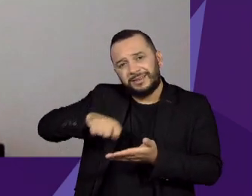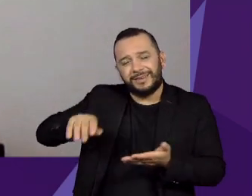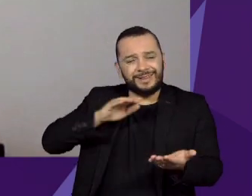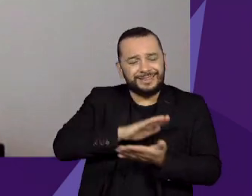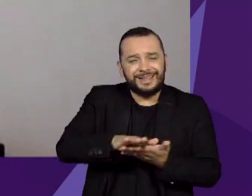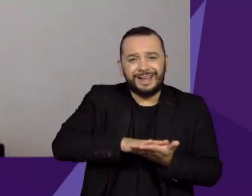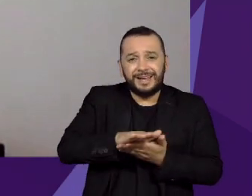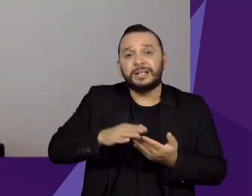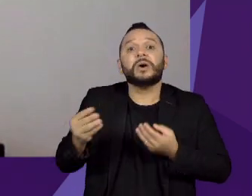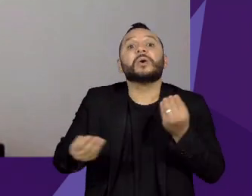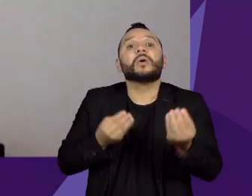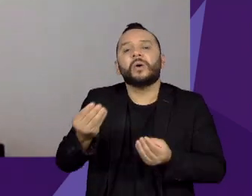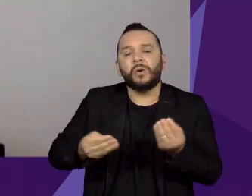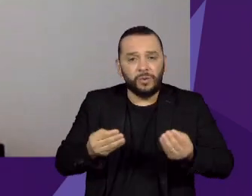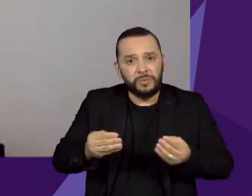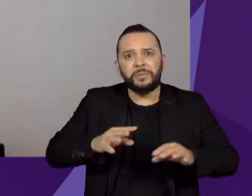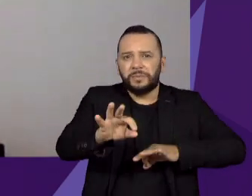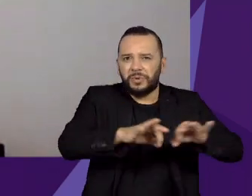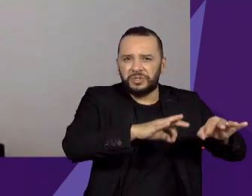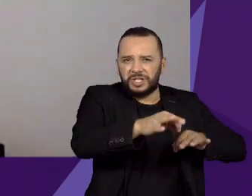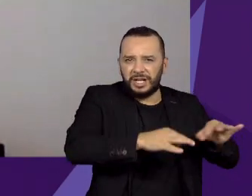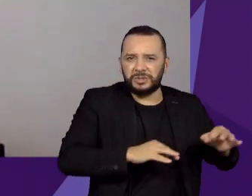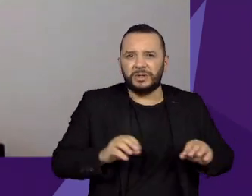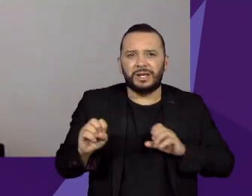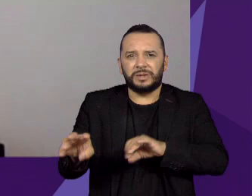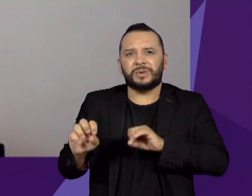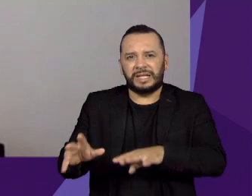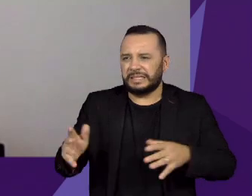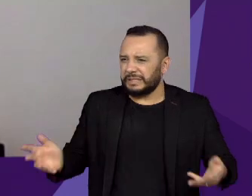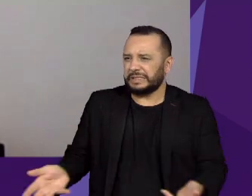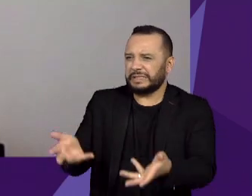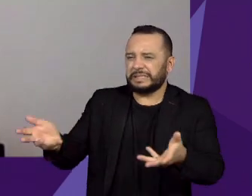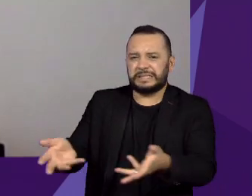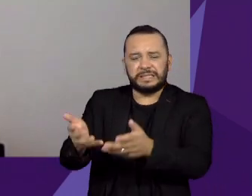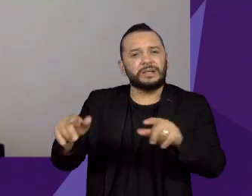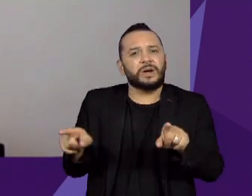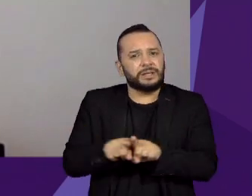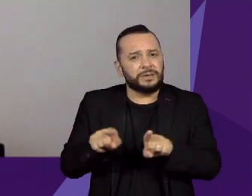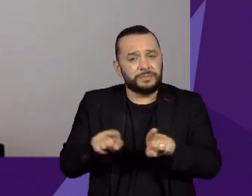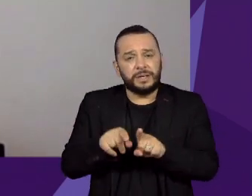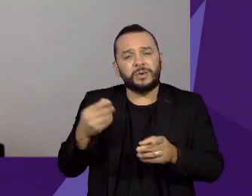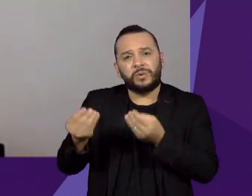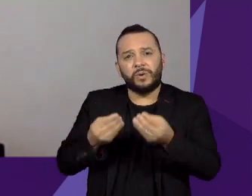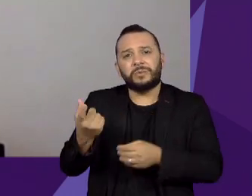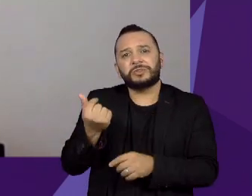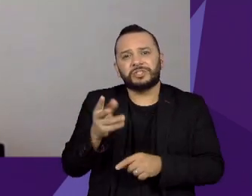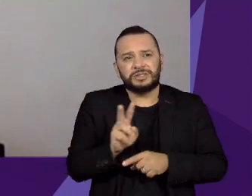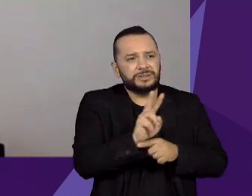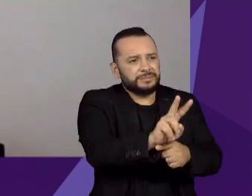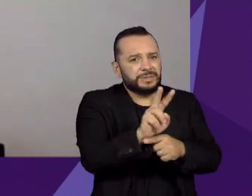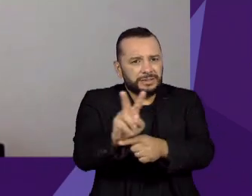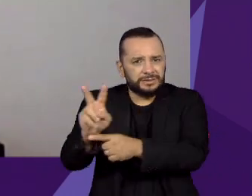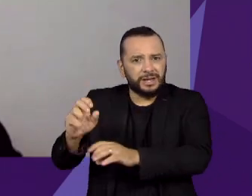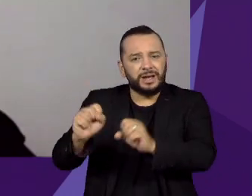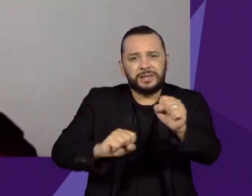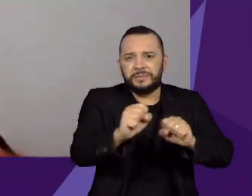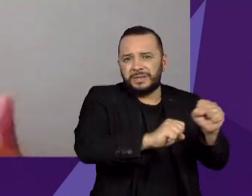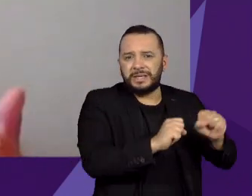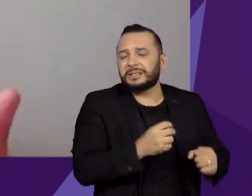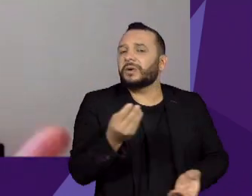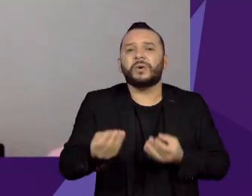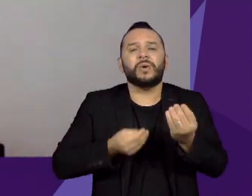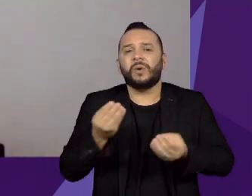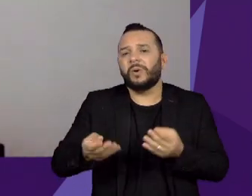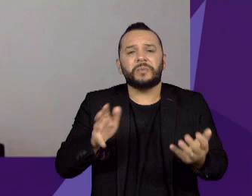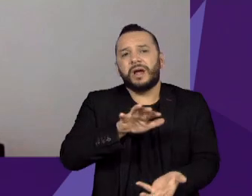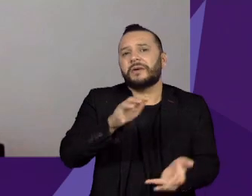ser o mutirão pró-educação? Como é que vai ser a injeção de recurso de microcrédito? Como é que vai ser a reforma? Enfim, como é que nós